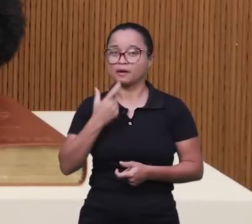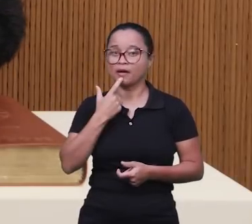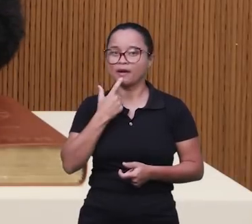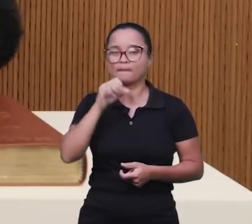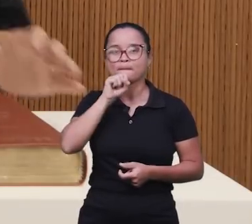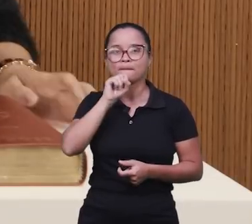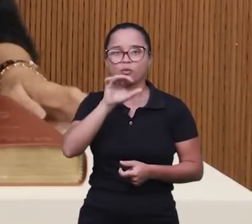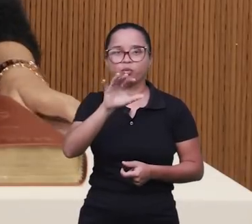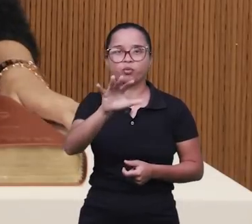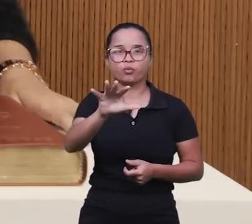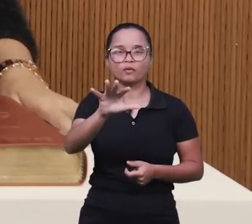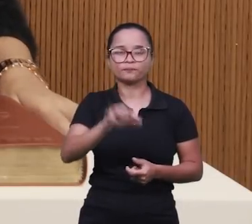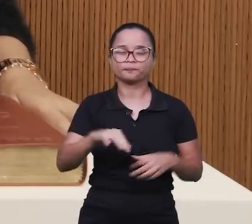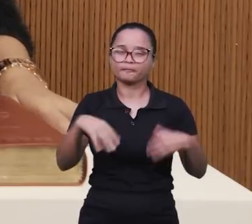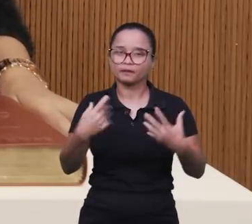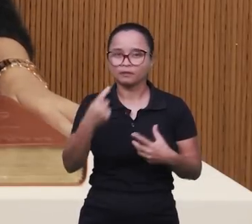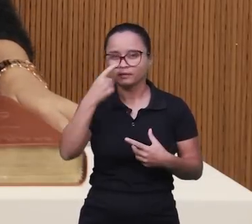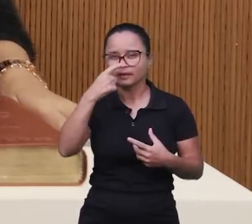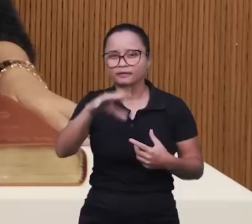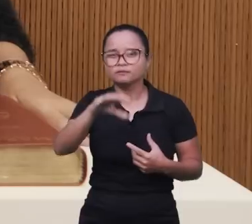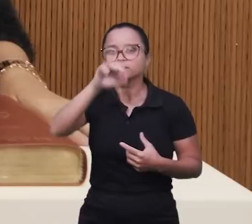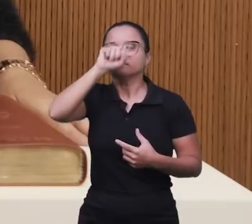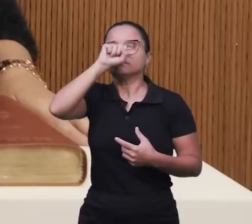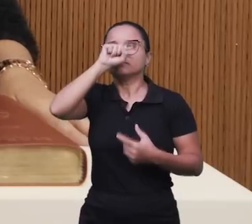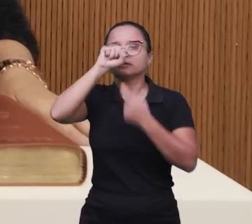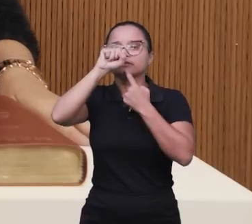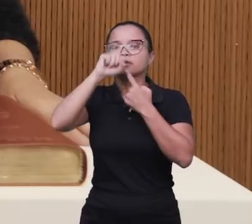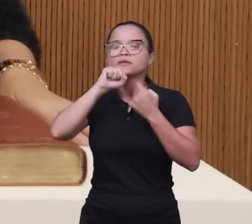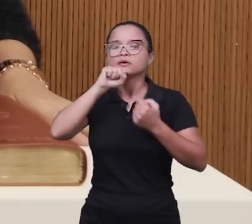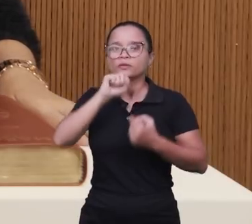boca. Quando você realiza essa ação de